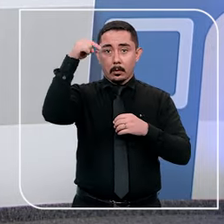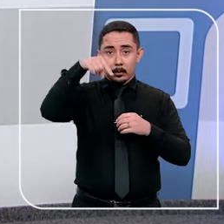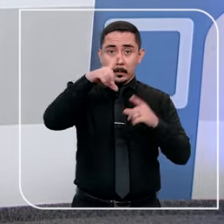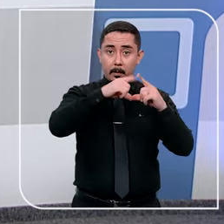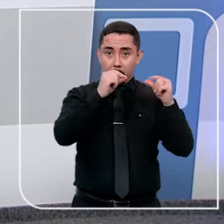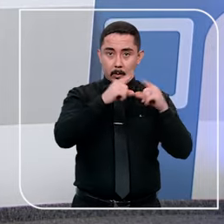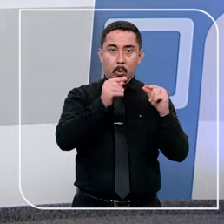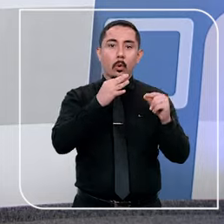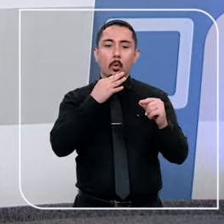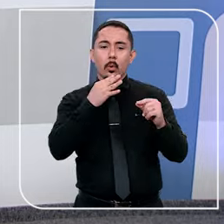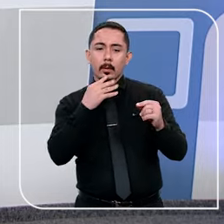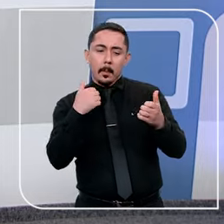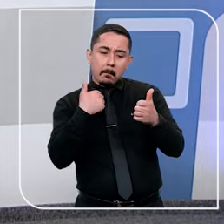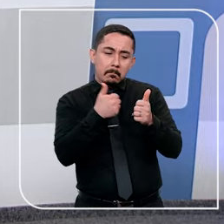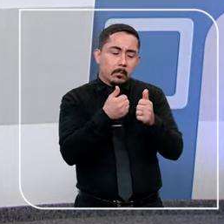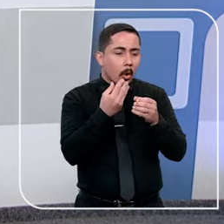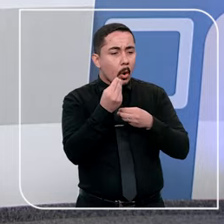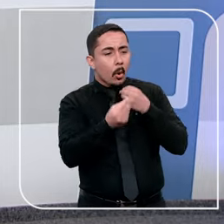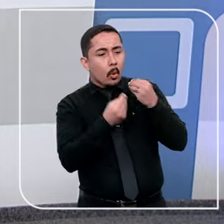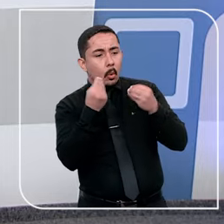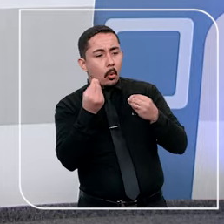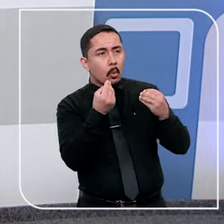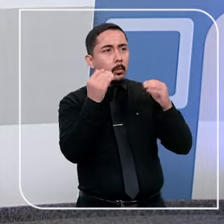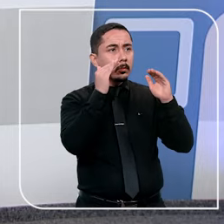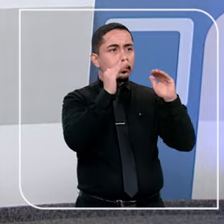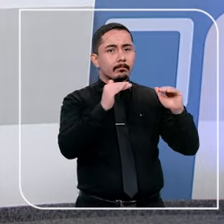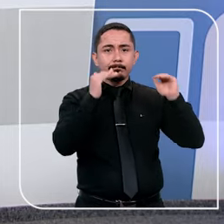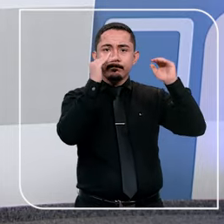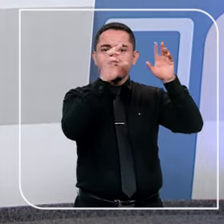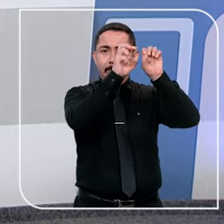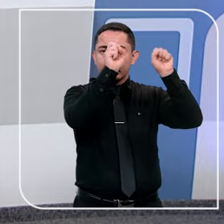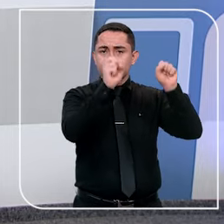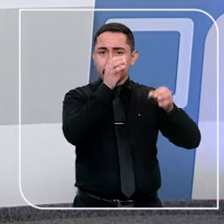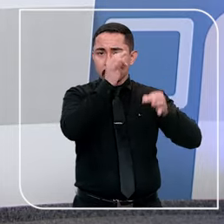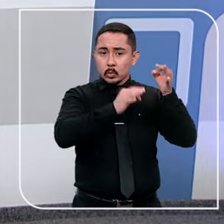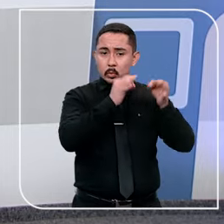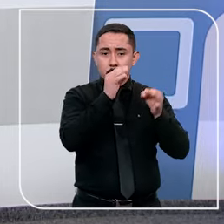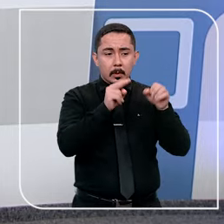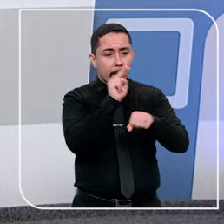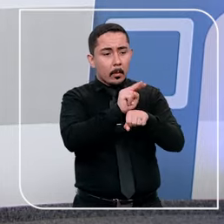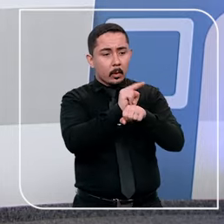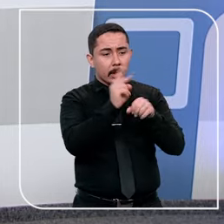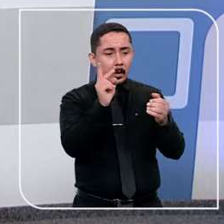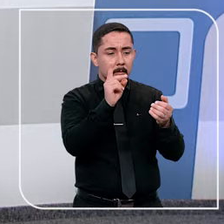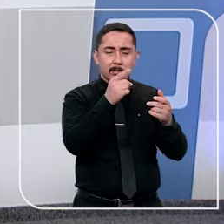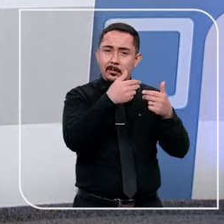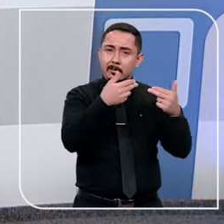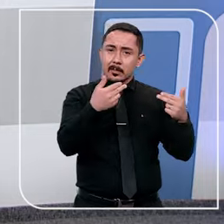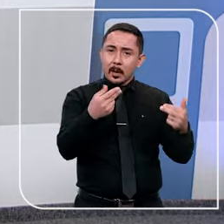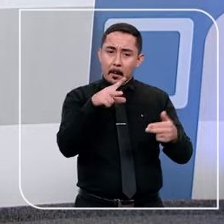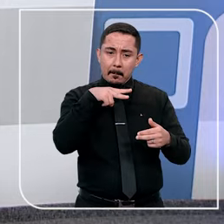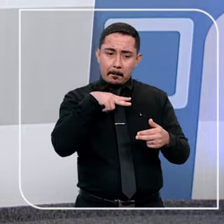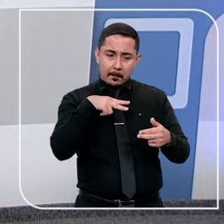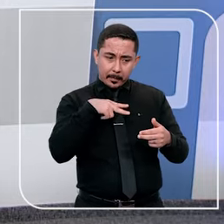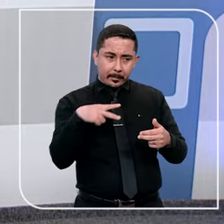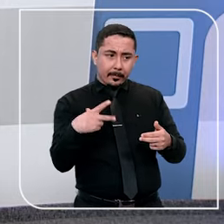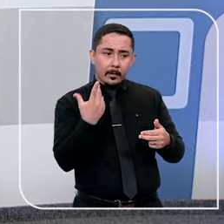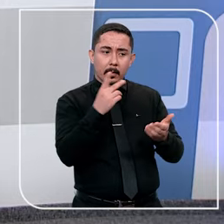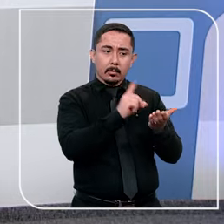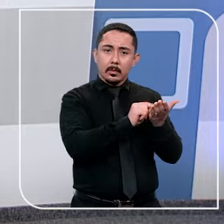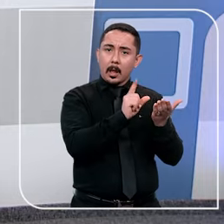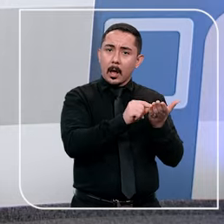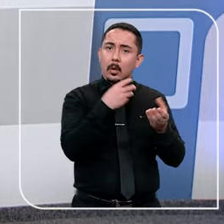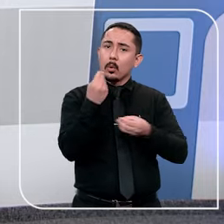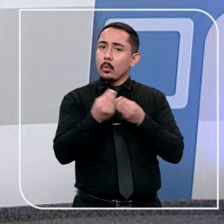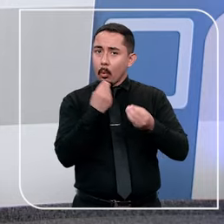Brasília para conhecer de perto como Superior Tribunal de JTI protege os dados pessoais em todo o enorme